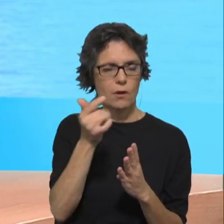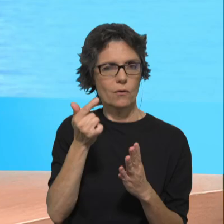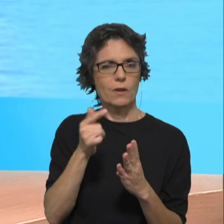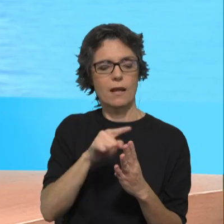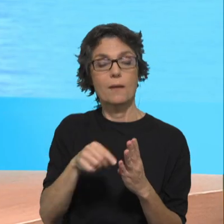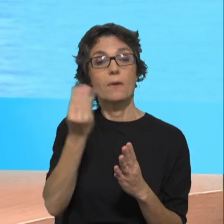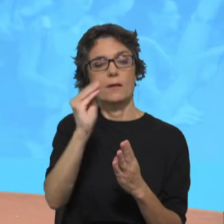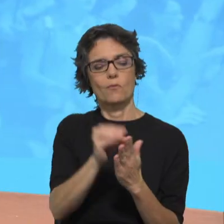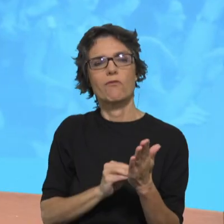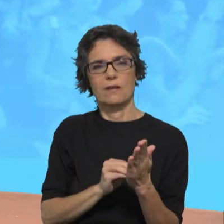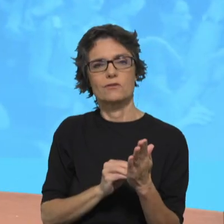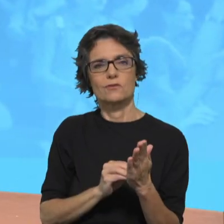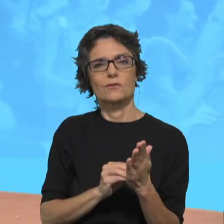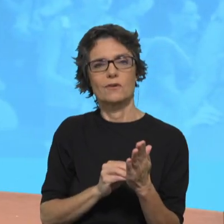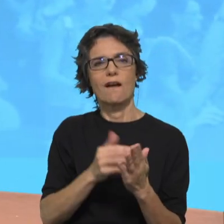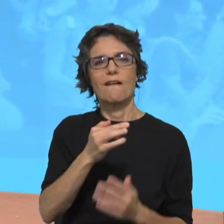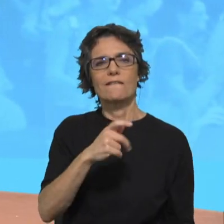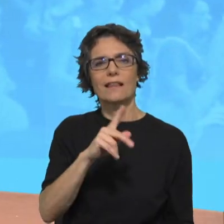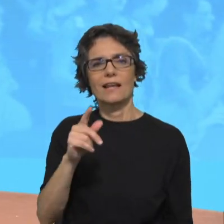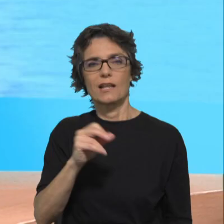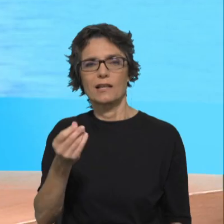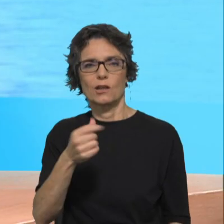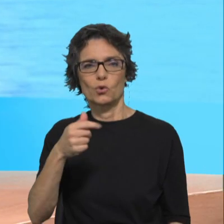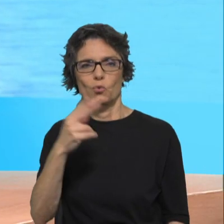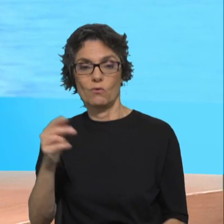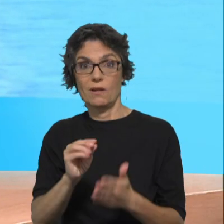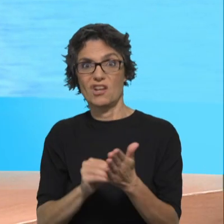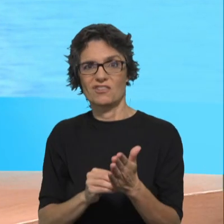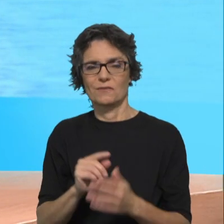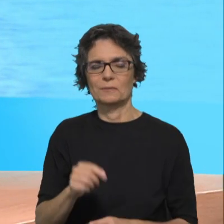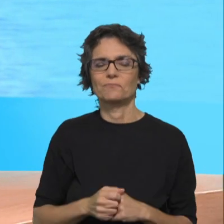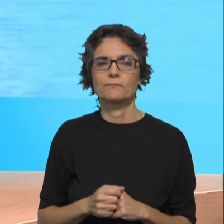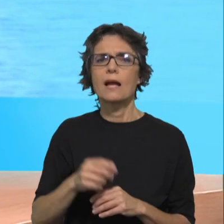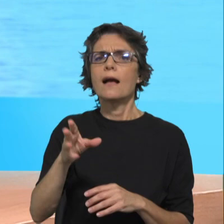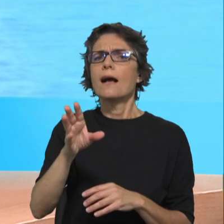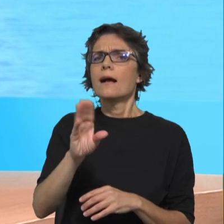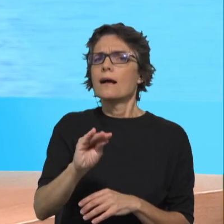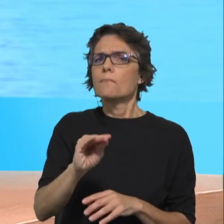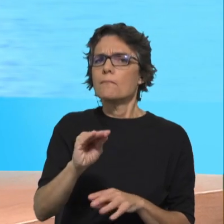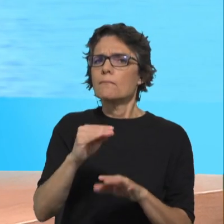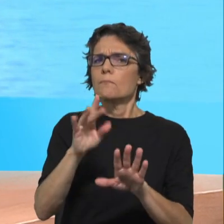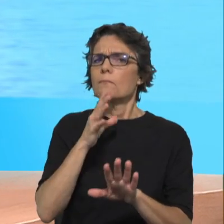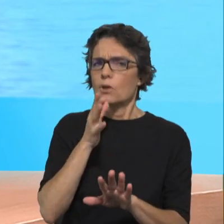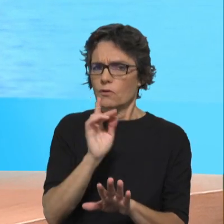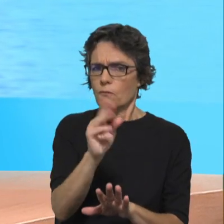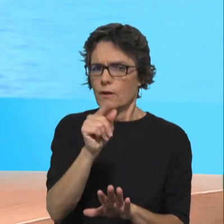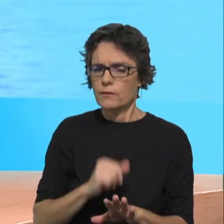Si. Mas por trás destas 4 vozes, eu encontro outras 3, ou melhor, posso fazer uma tipologia de encontrar aqui